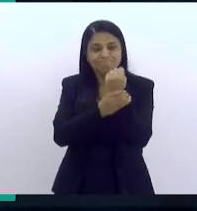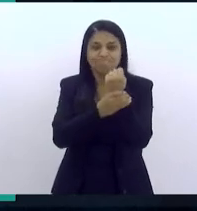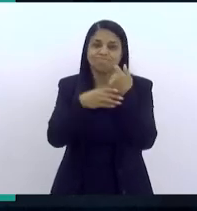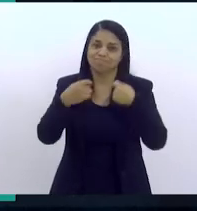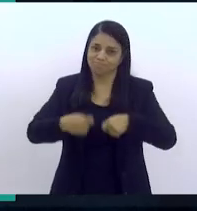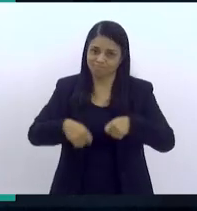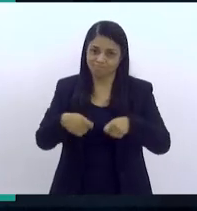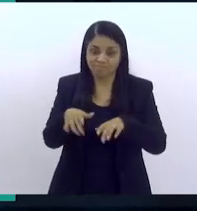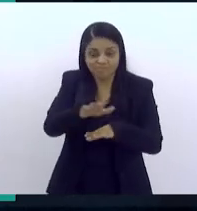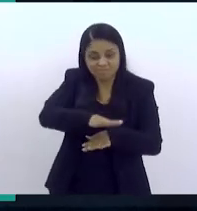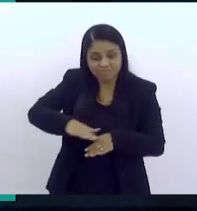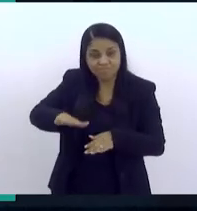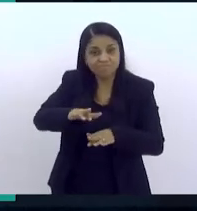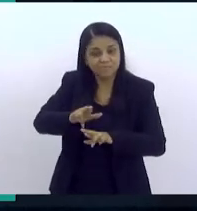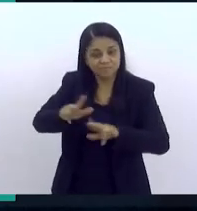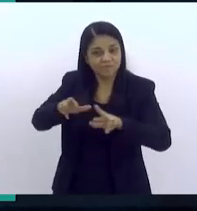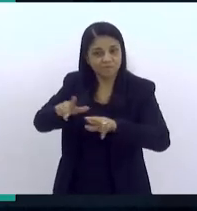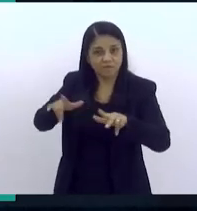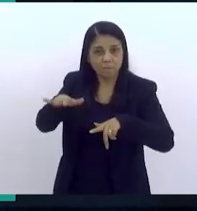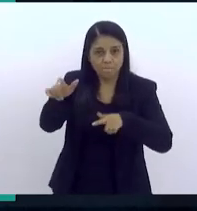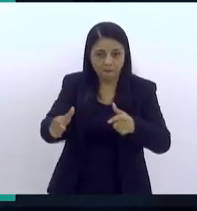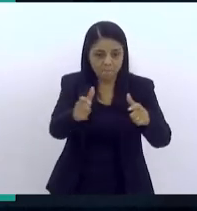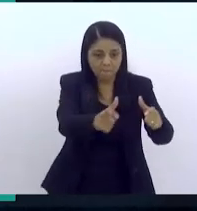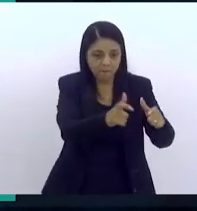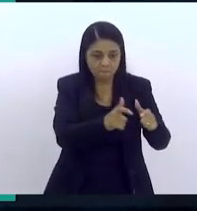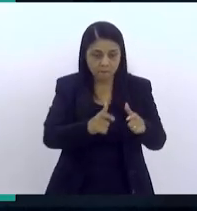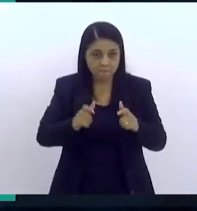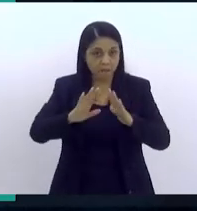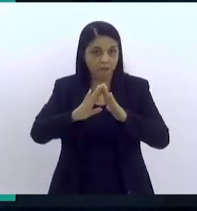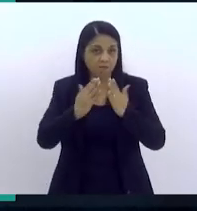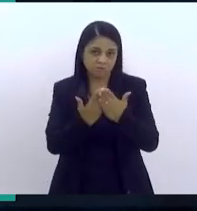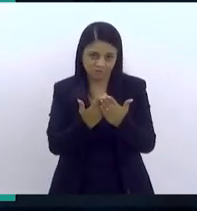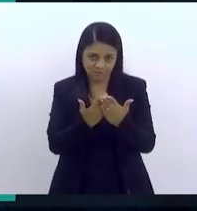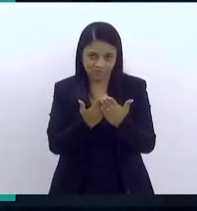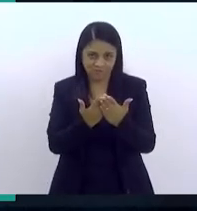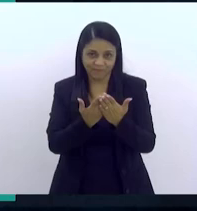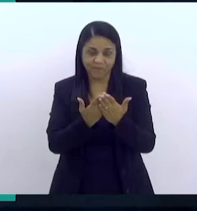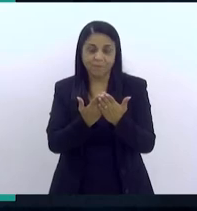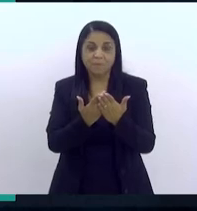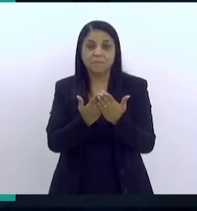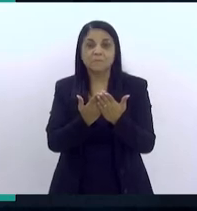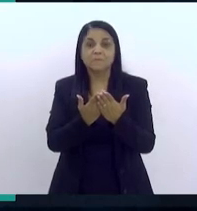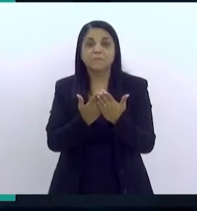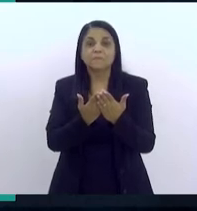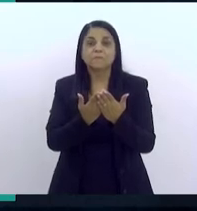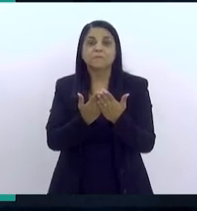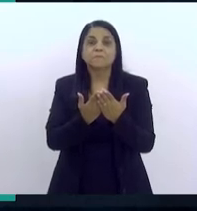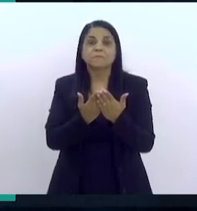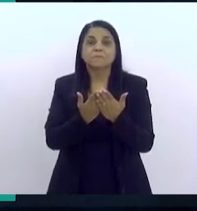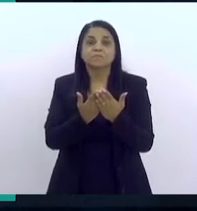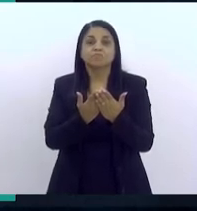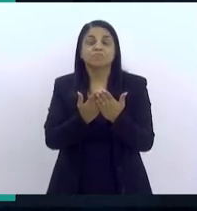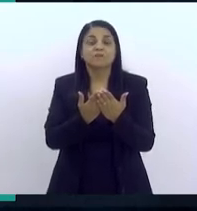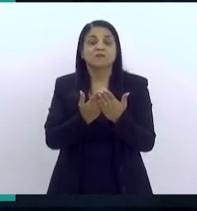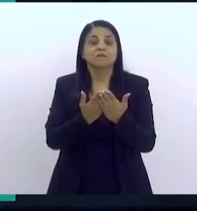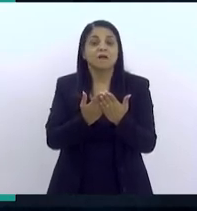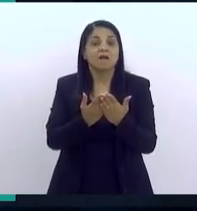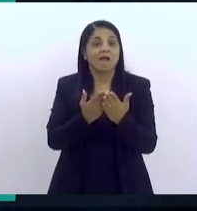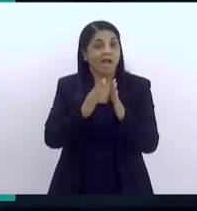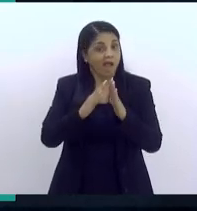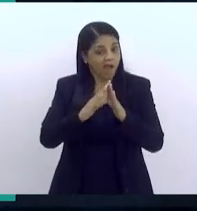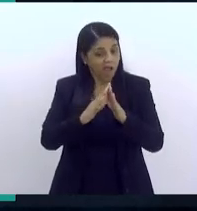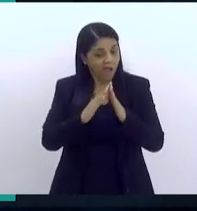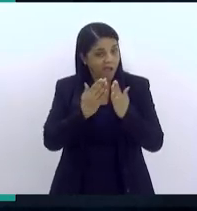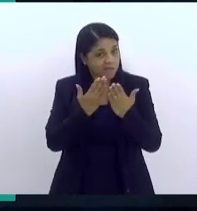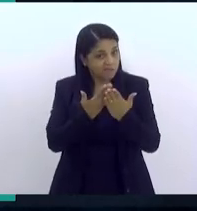os diferentes territórios em que essas escolas estão então e aí poder no sentido de que a